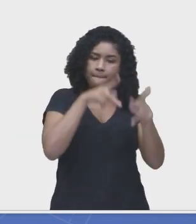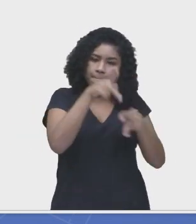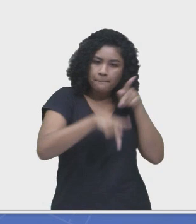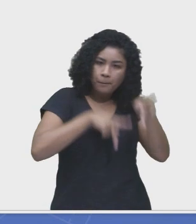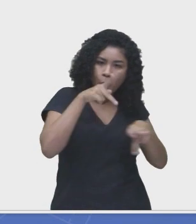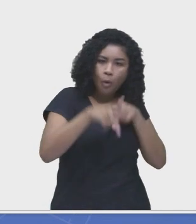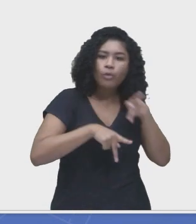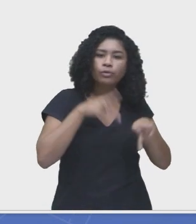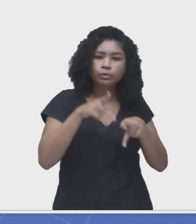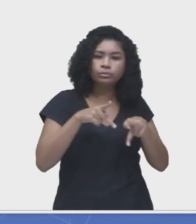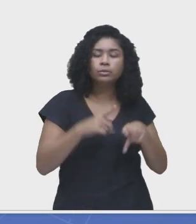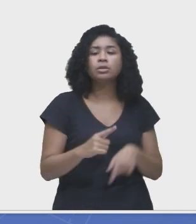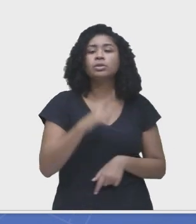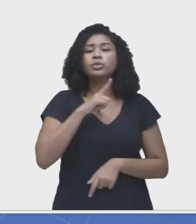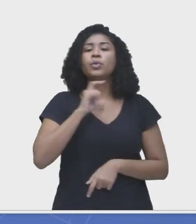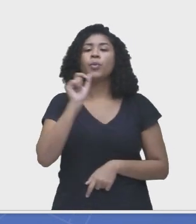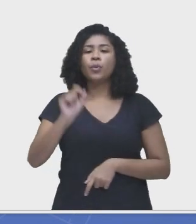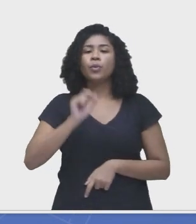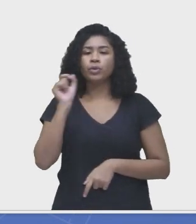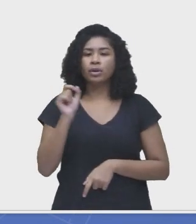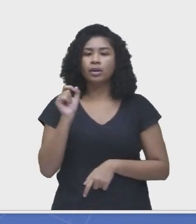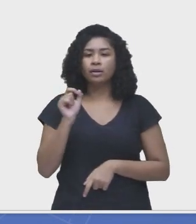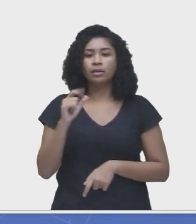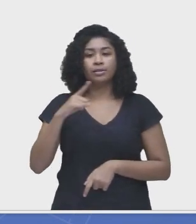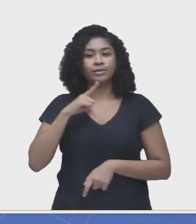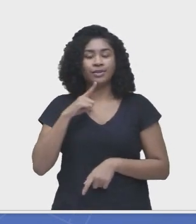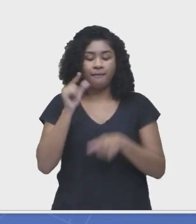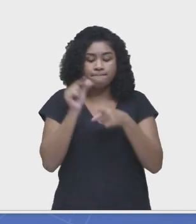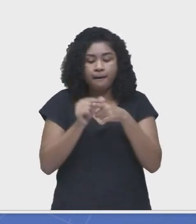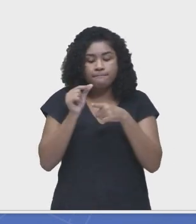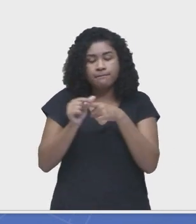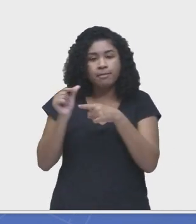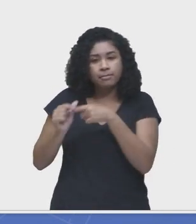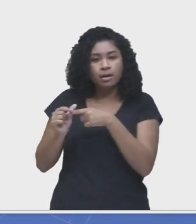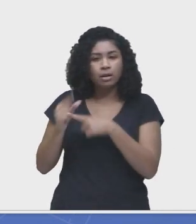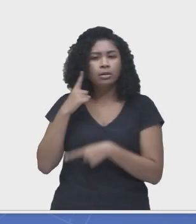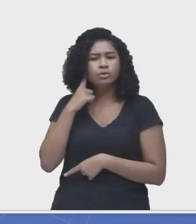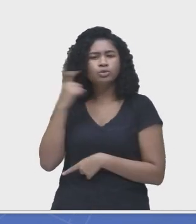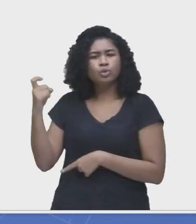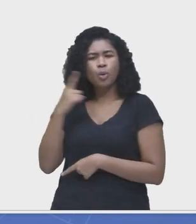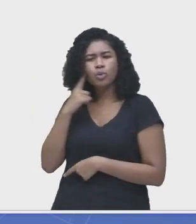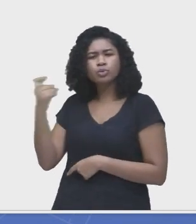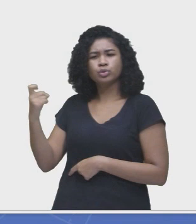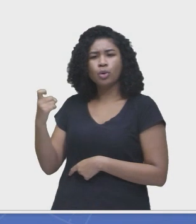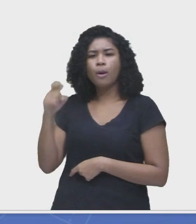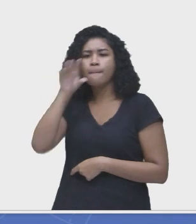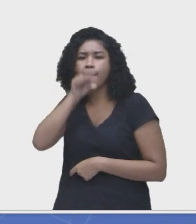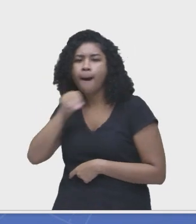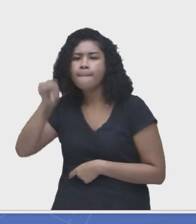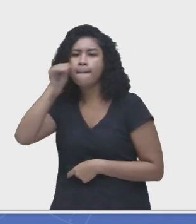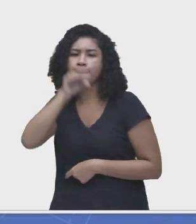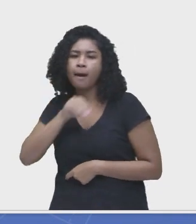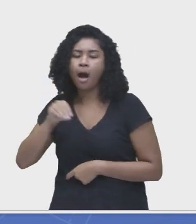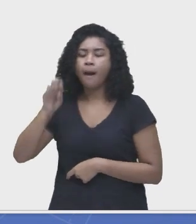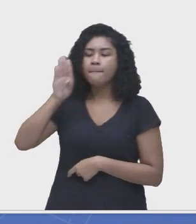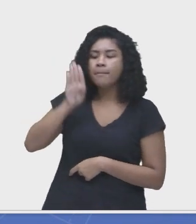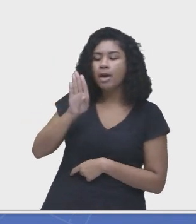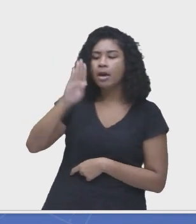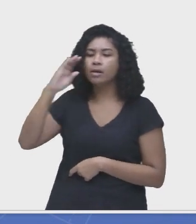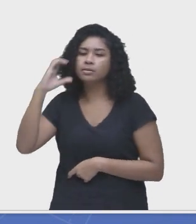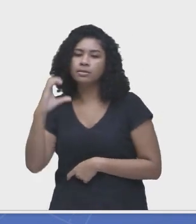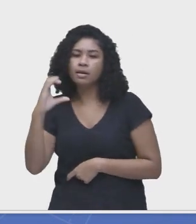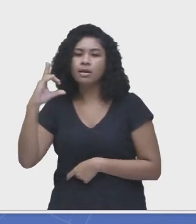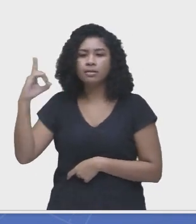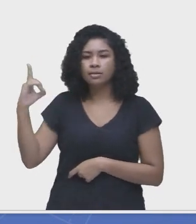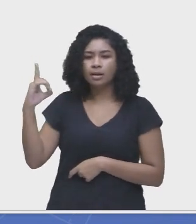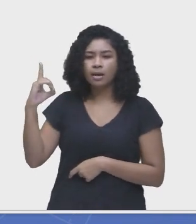novo, eles vão nos deixar um alfabeto fonético, ou seja, esse som que nós falamos do B, C, D.